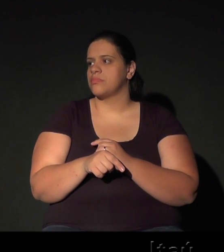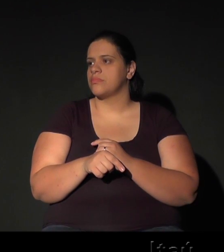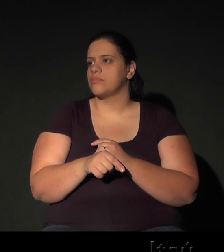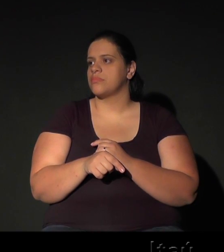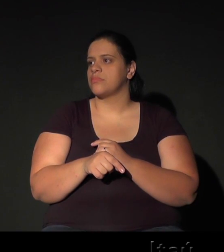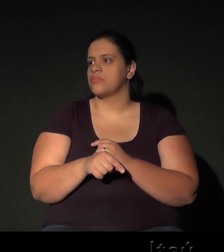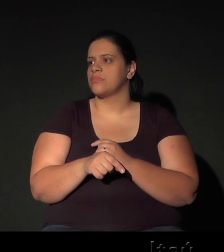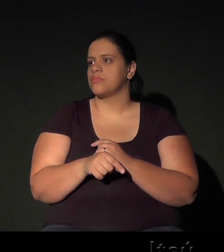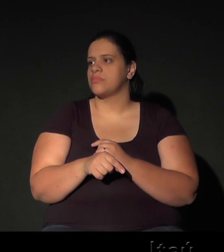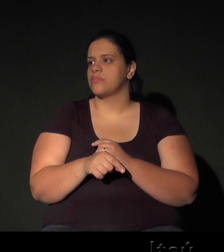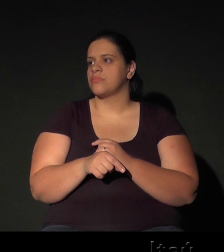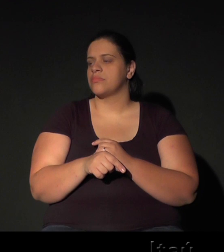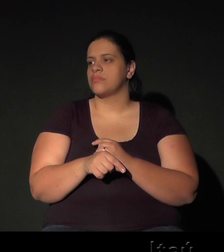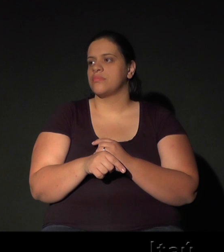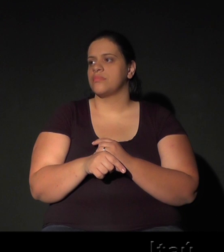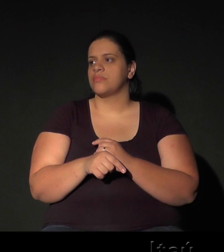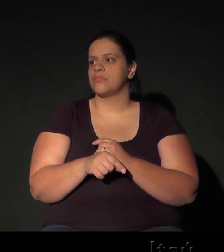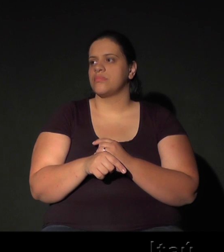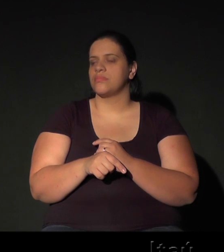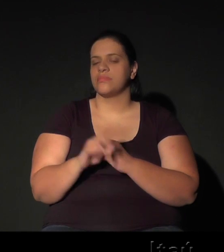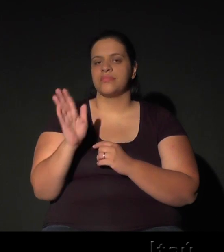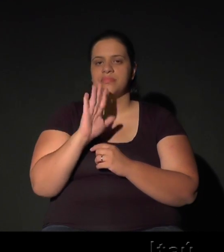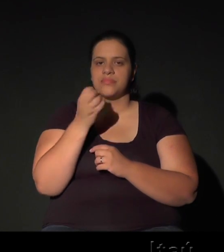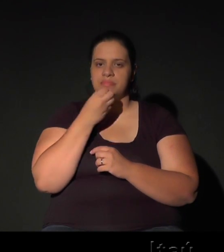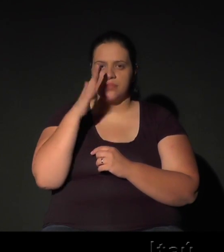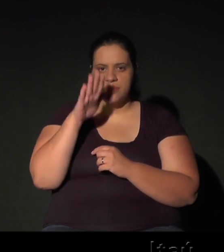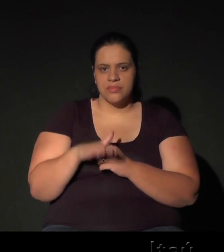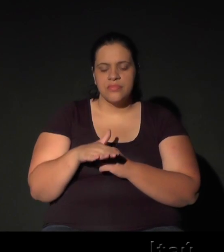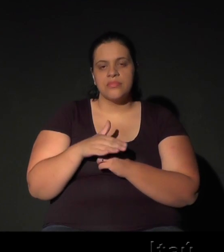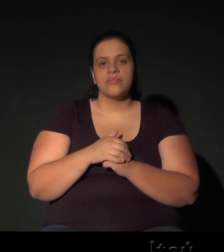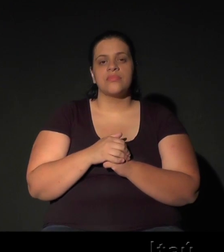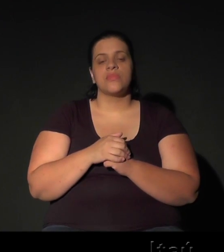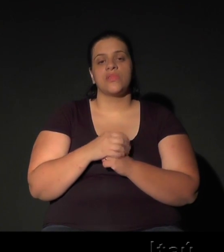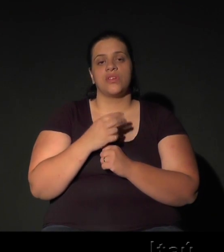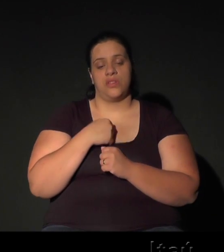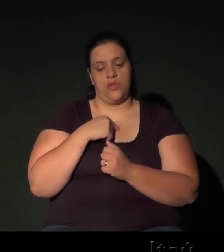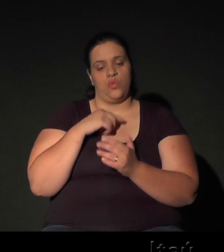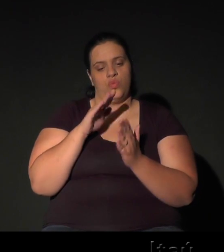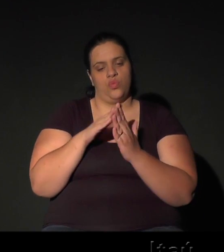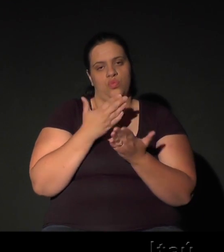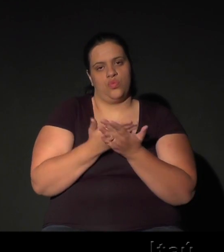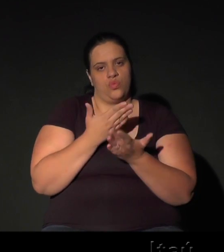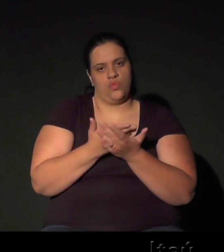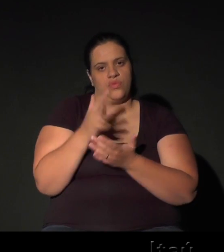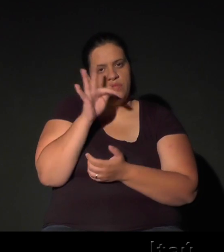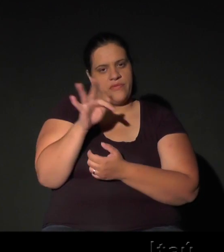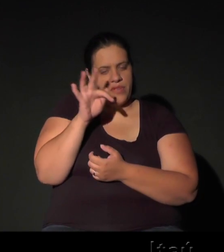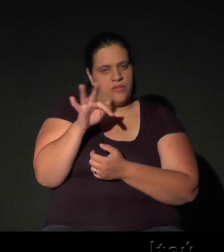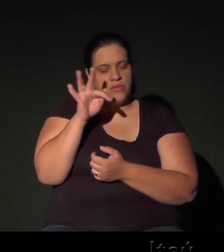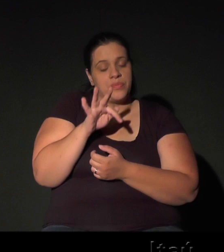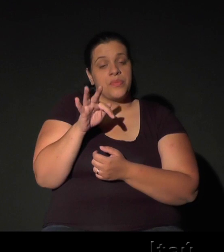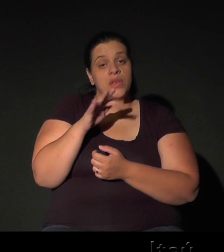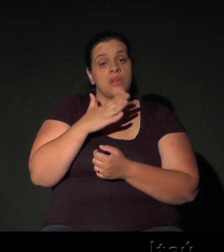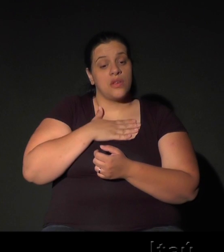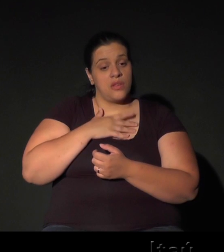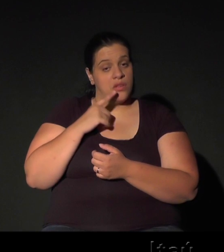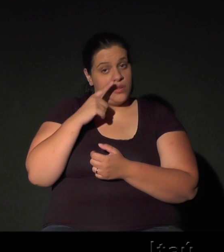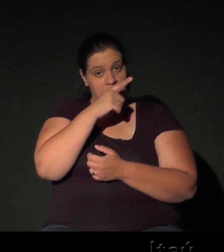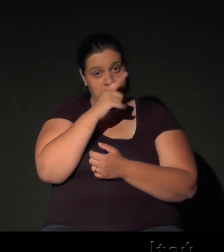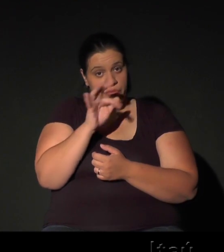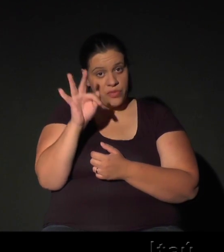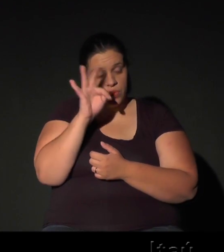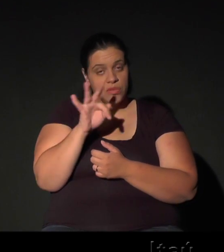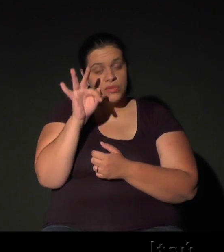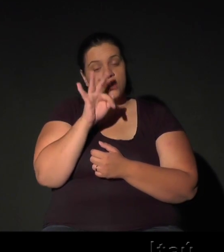favor ali e depois aqui boa tarde eh eu sou estudante Universitária né e na minha faculdade